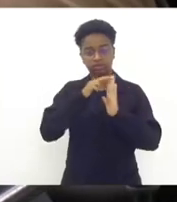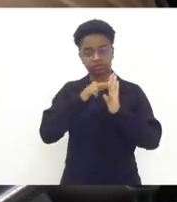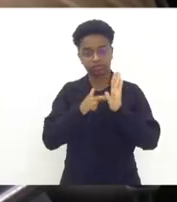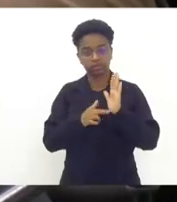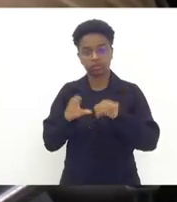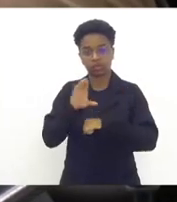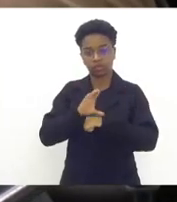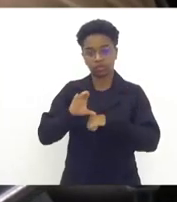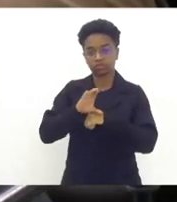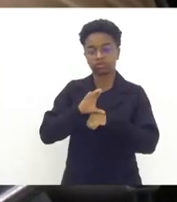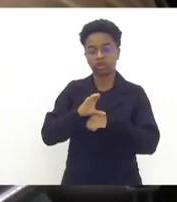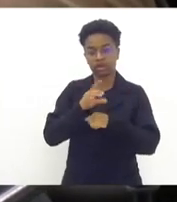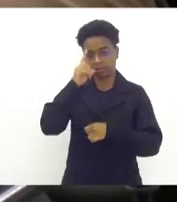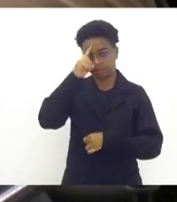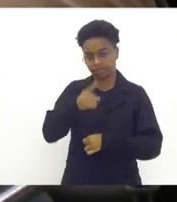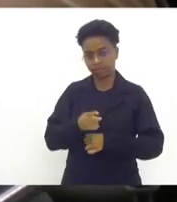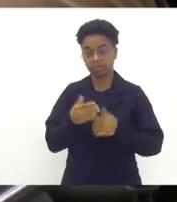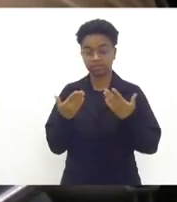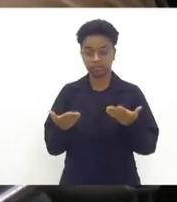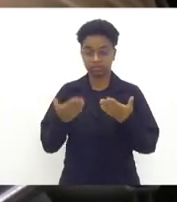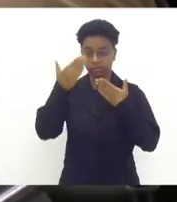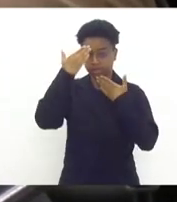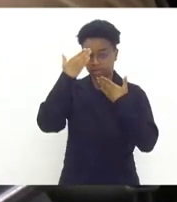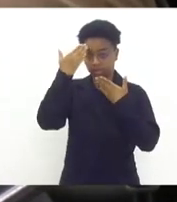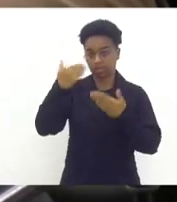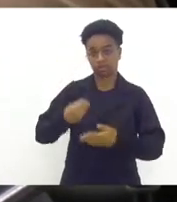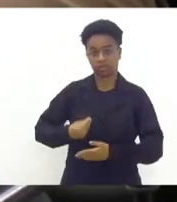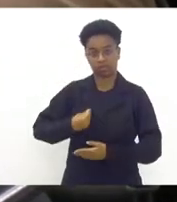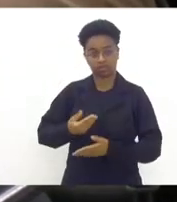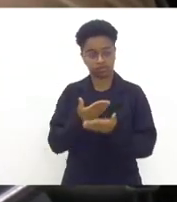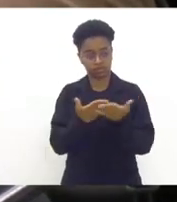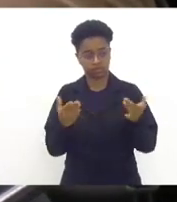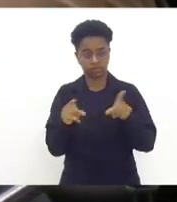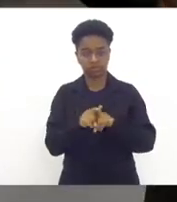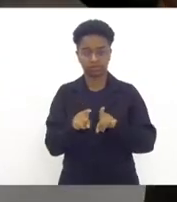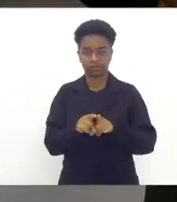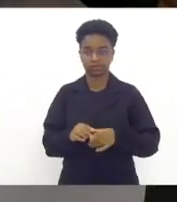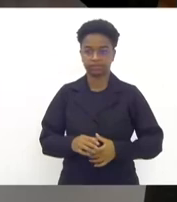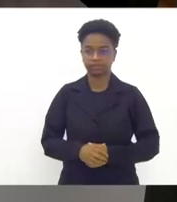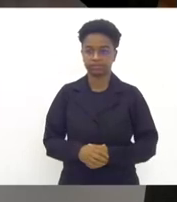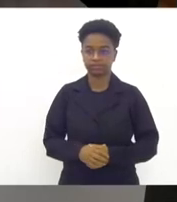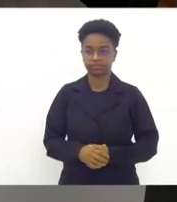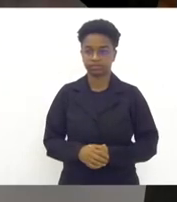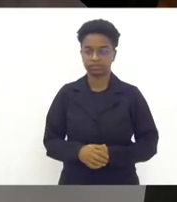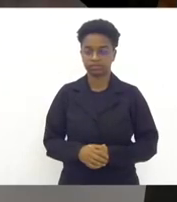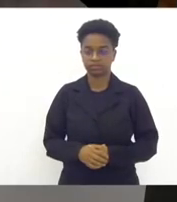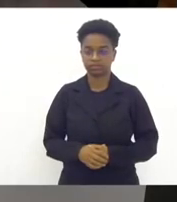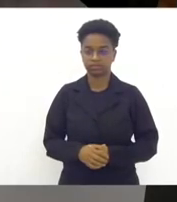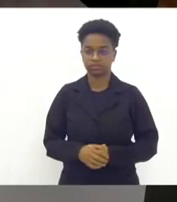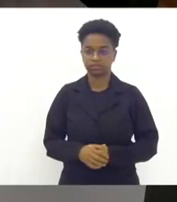e legais determinam. Então, quero agradecer aqui a presença de vocês também.